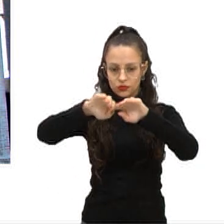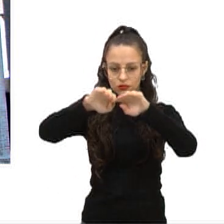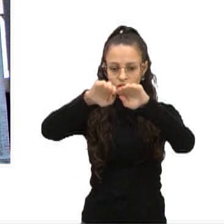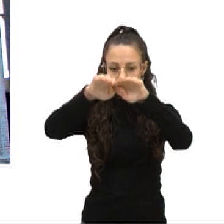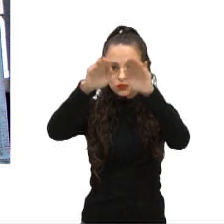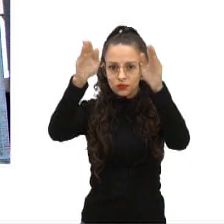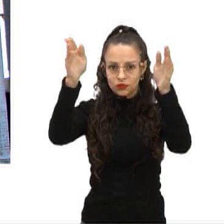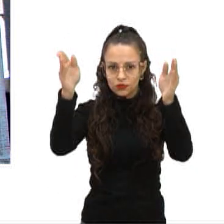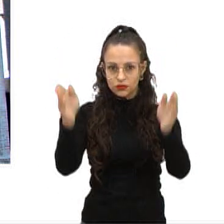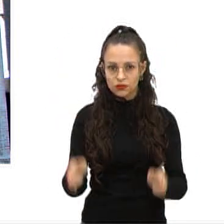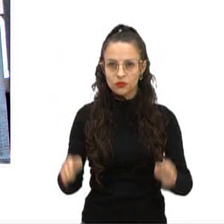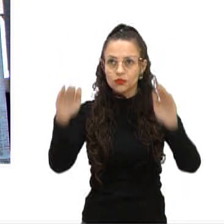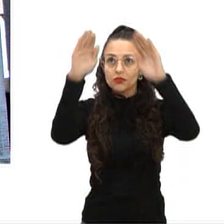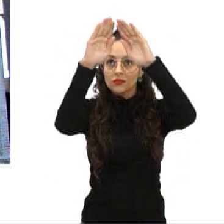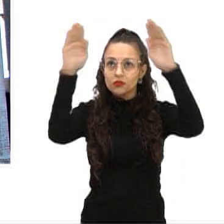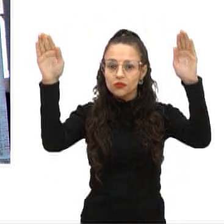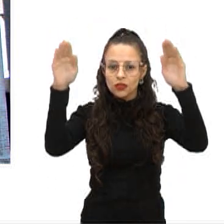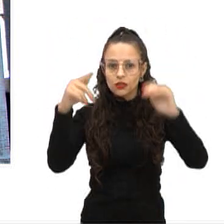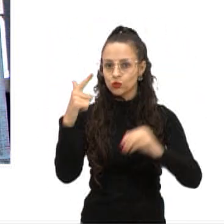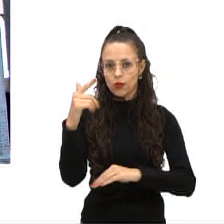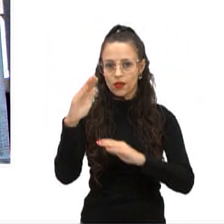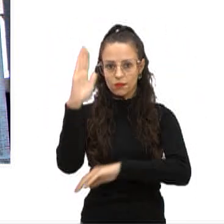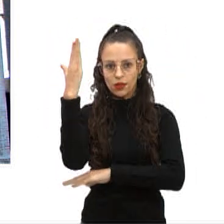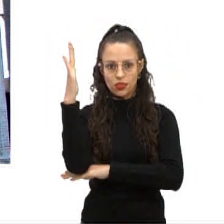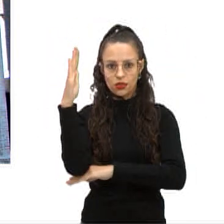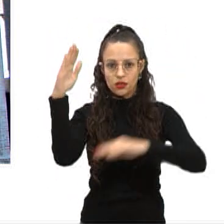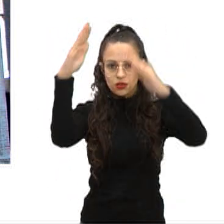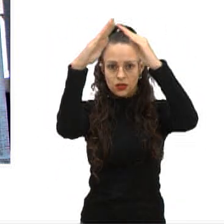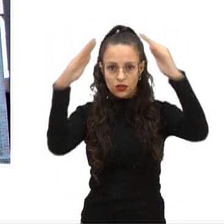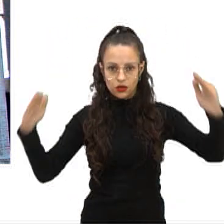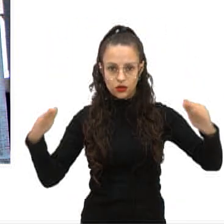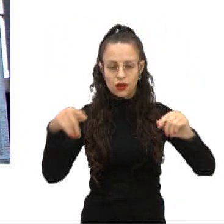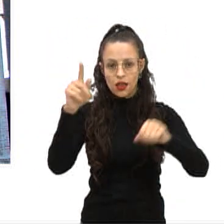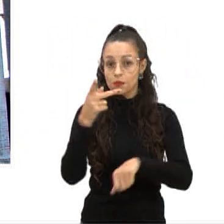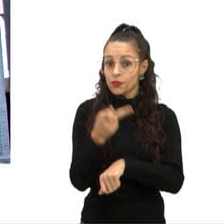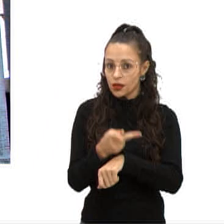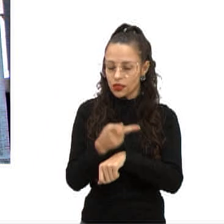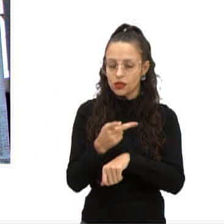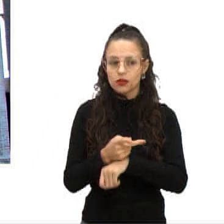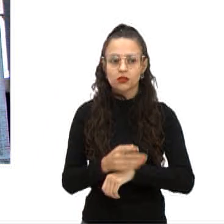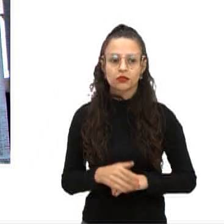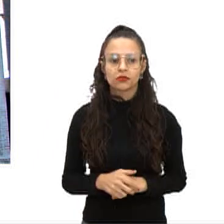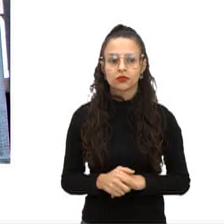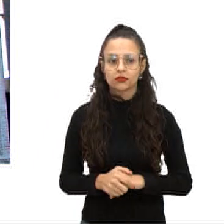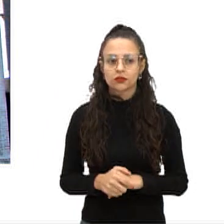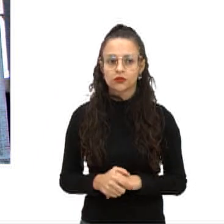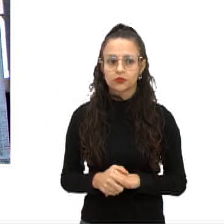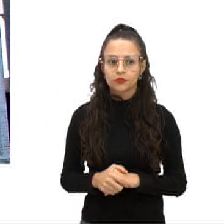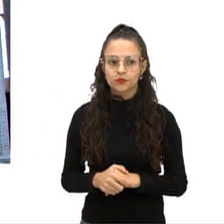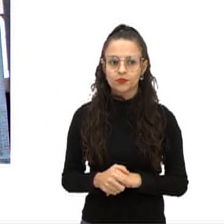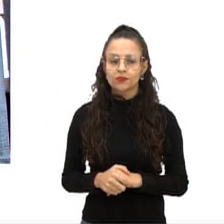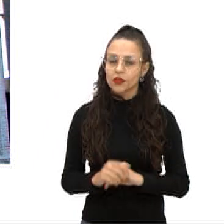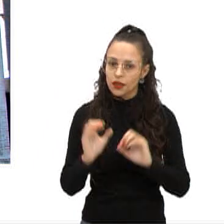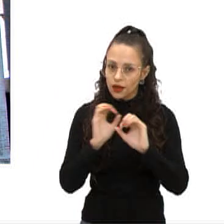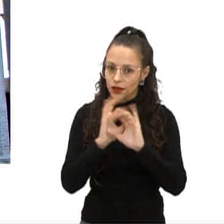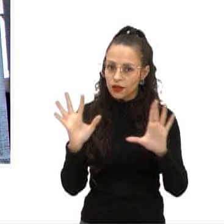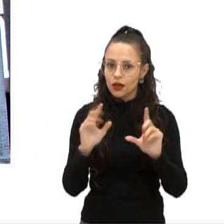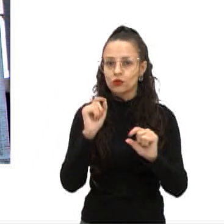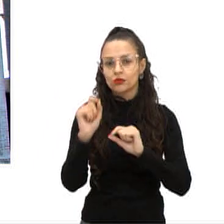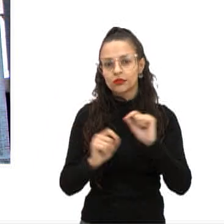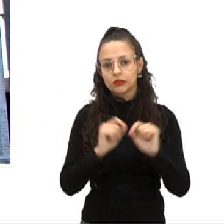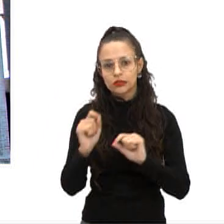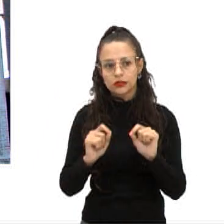fala, né? Então não tem mais o teto de madeira, ela é feita em pedra, tá? Lógico, naquela época não